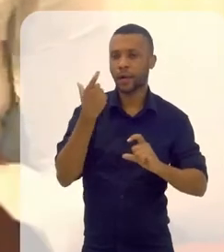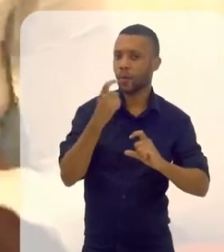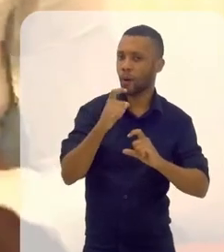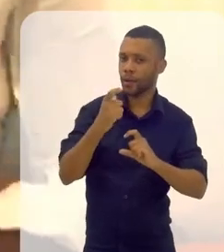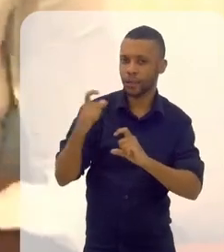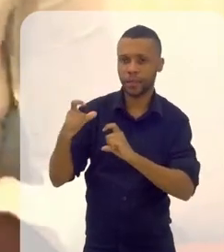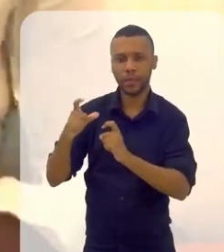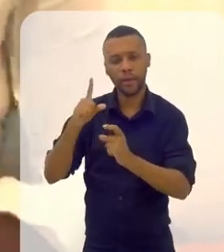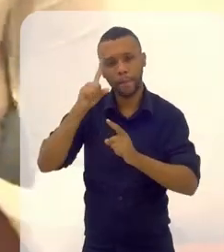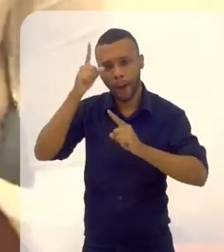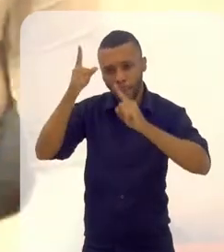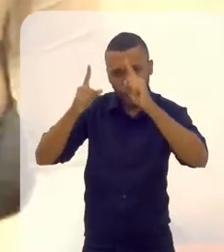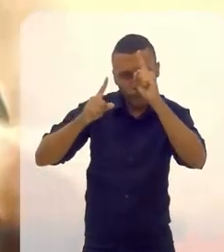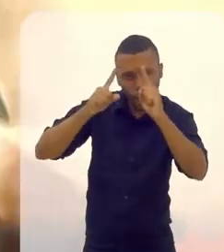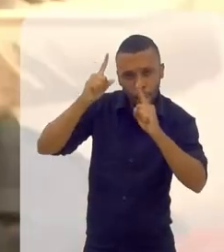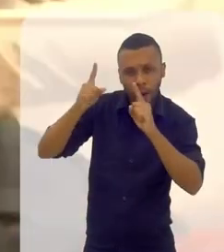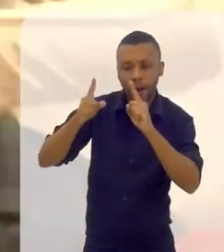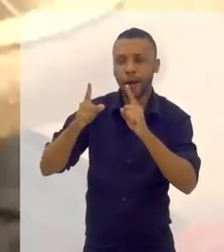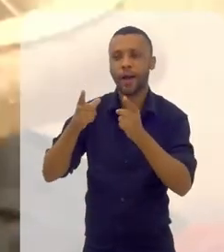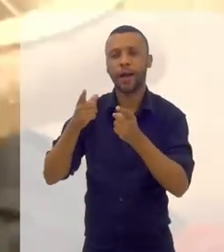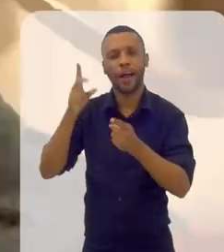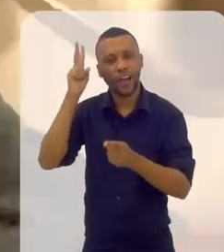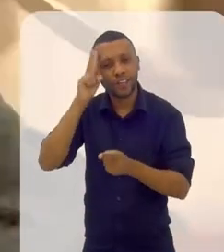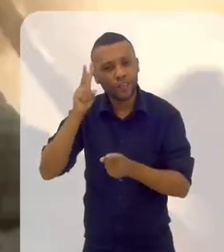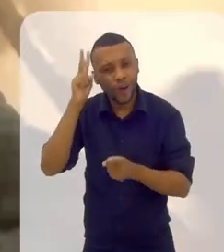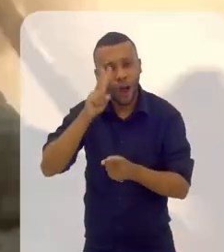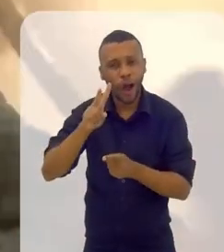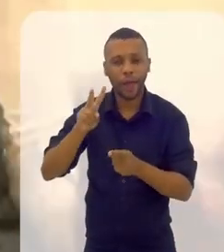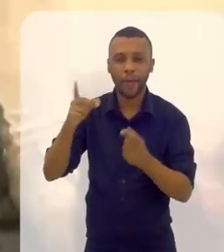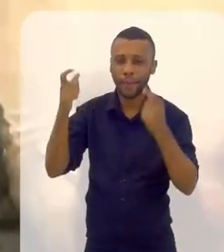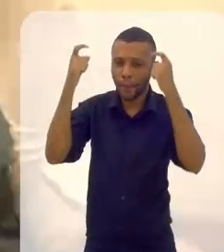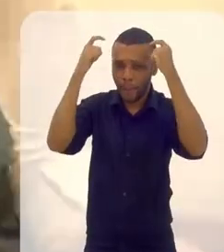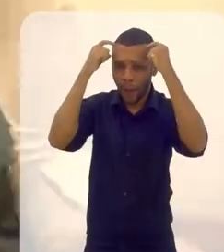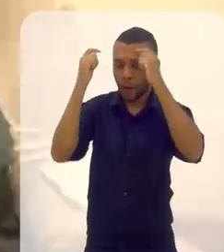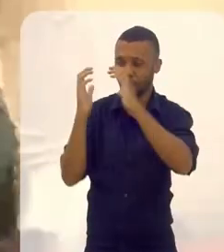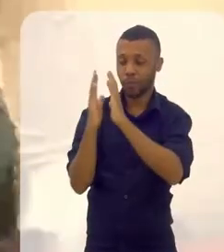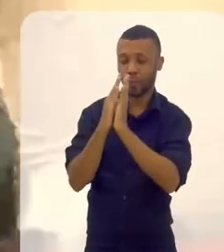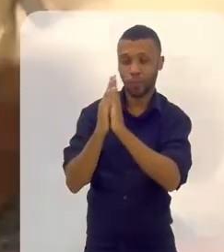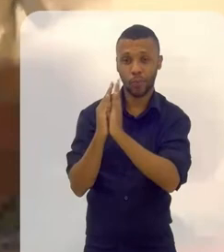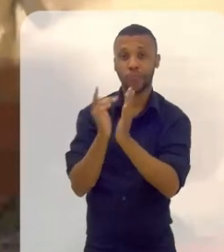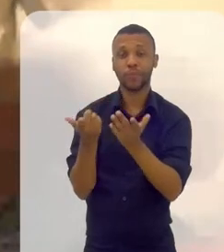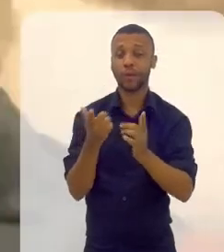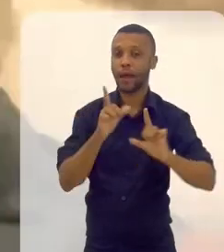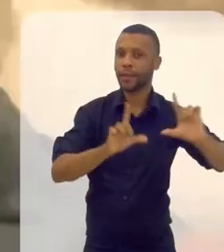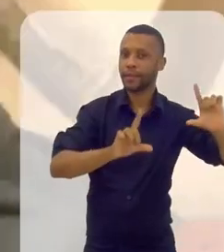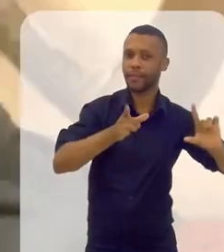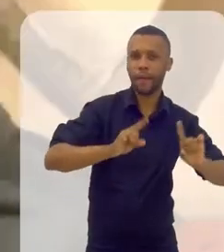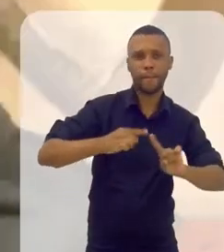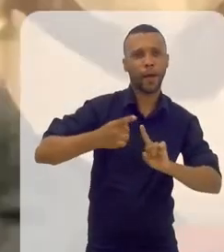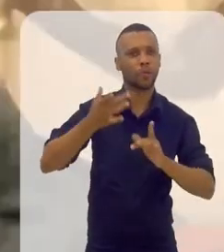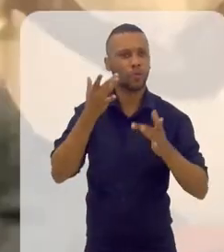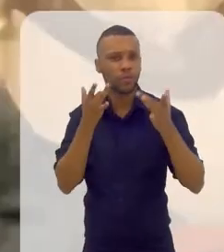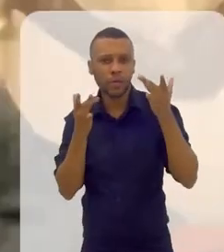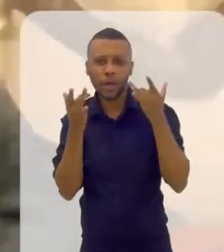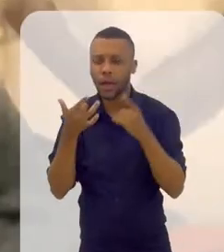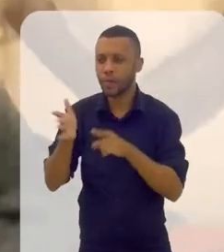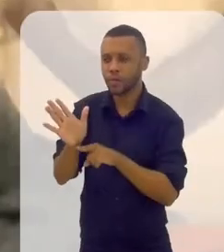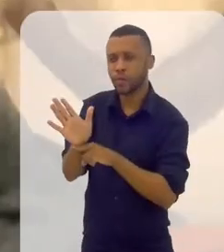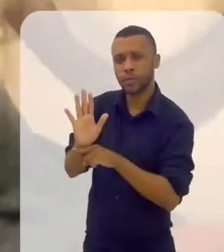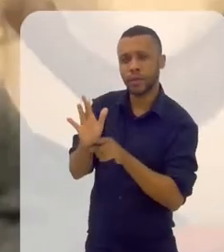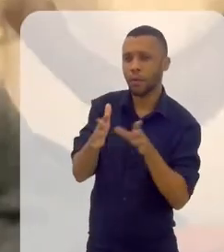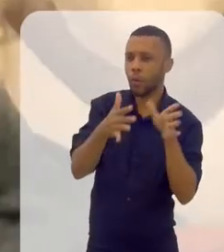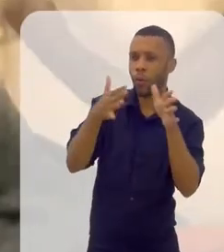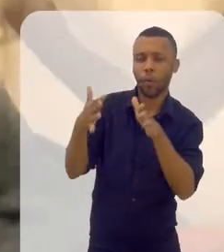quadrinho, inventava história para os meus ursinhos. Então a TV, o teatro, o cinema,